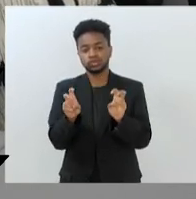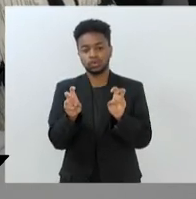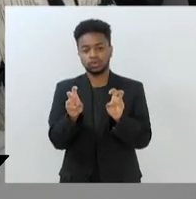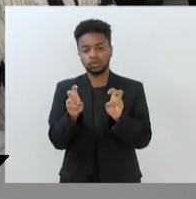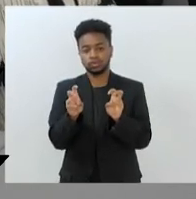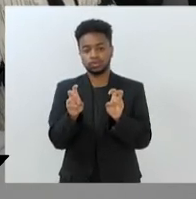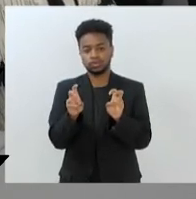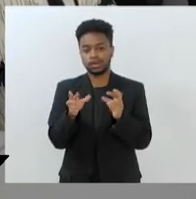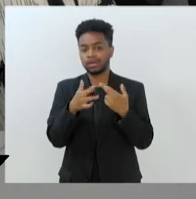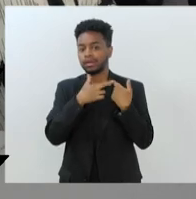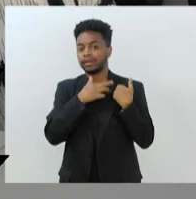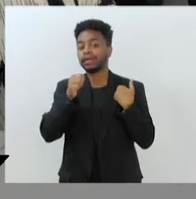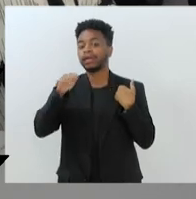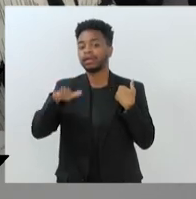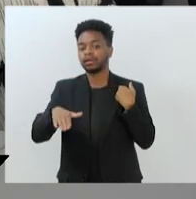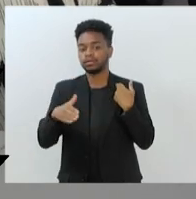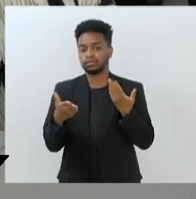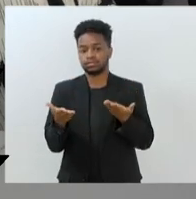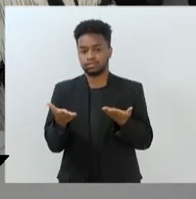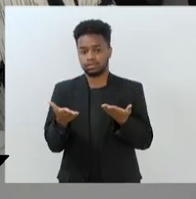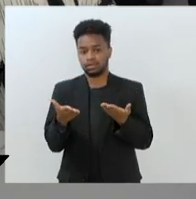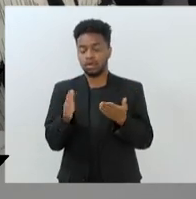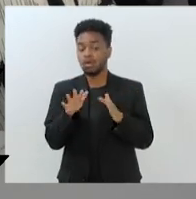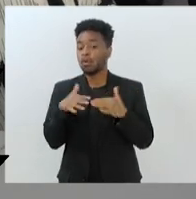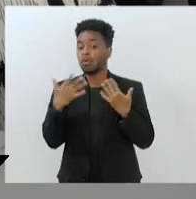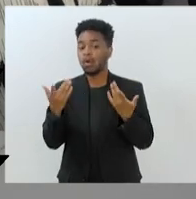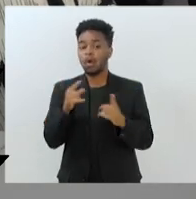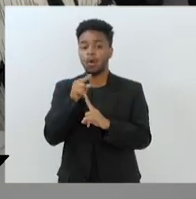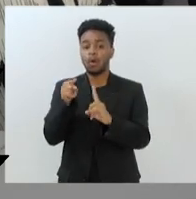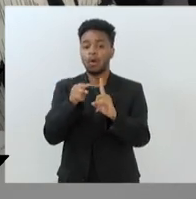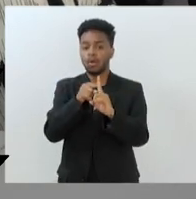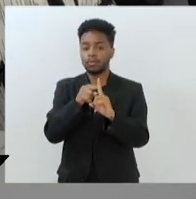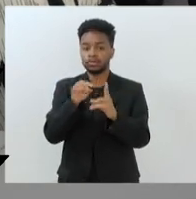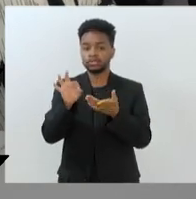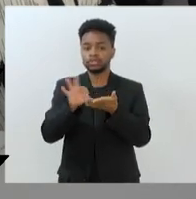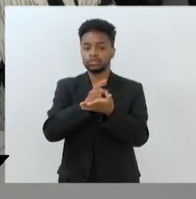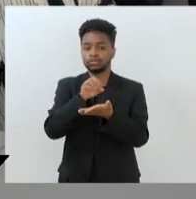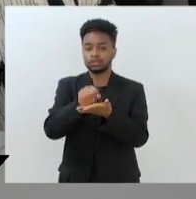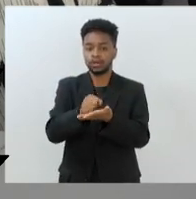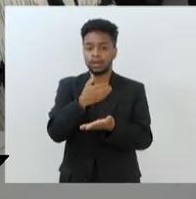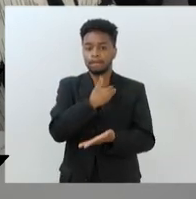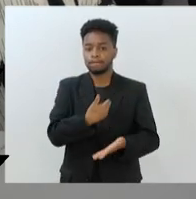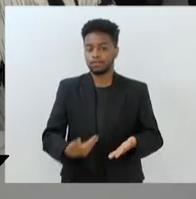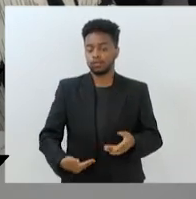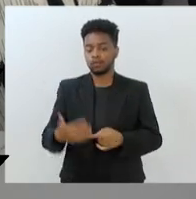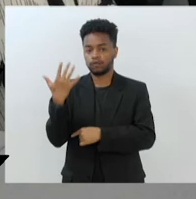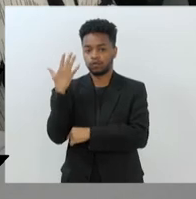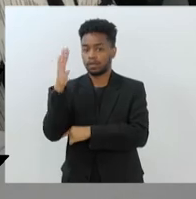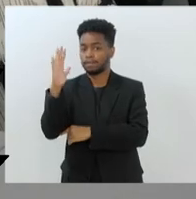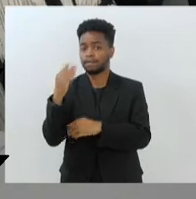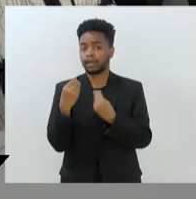essa competência. Qual é a finalidade do cadastro público de florestas? É,